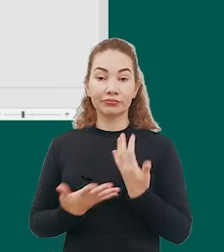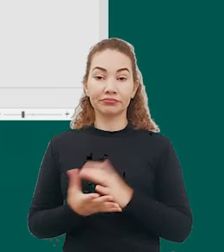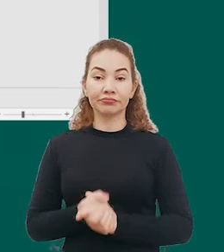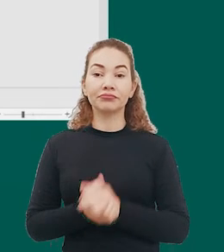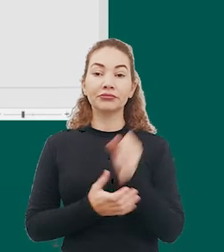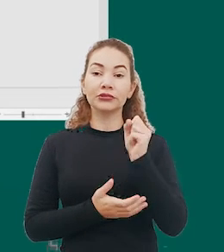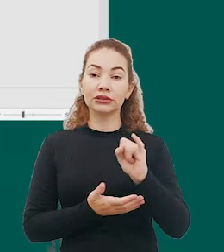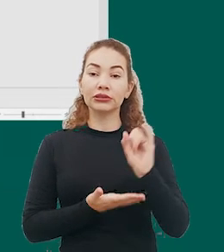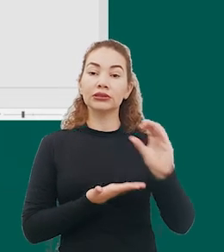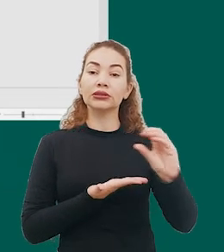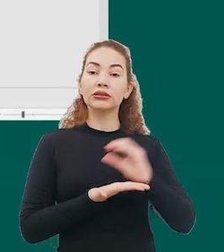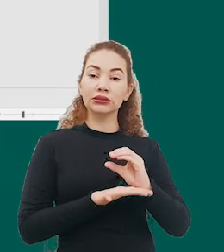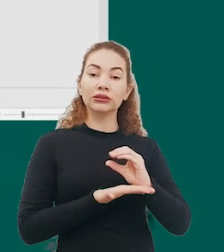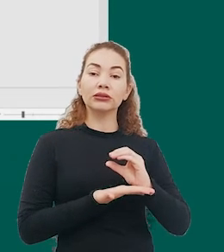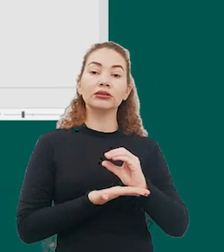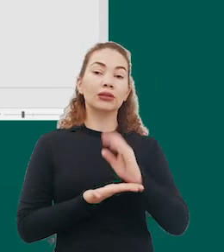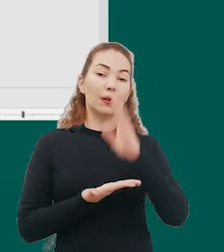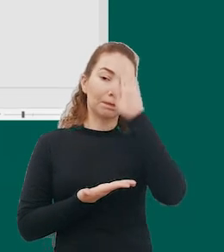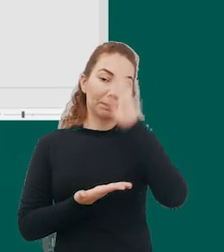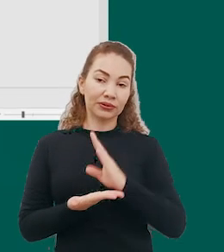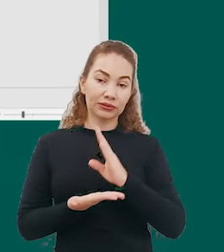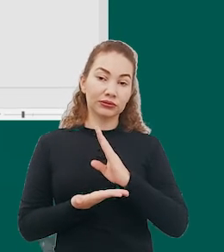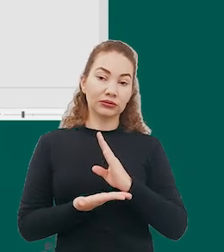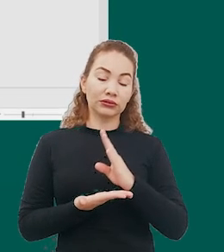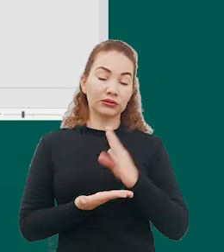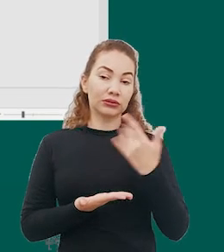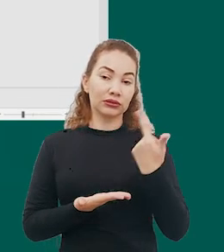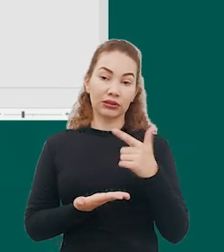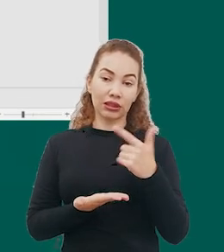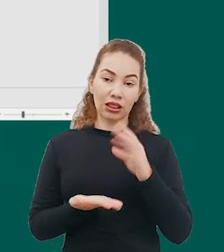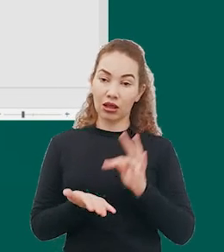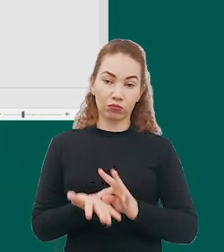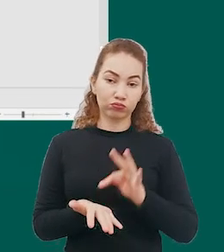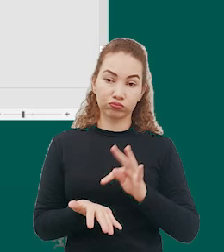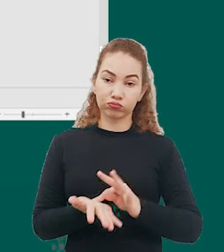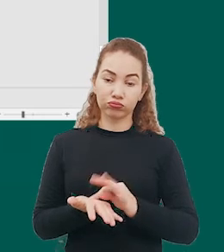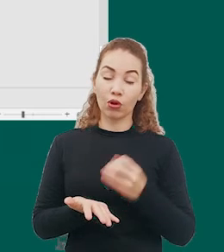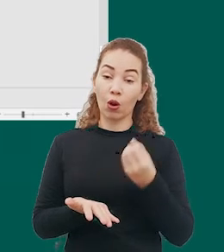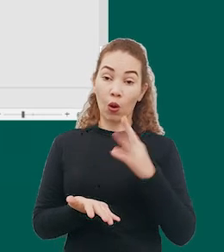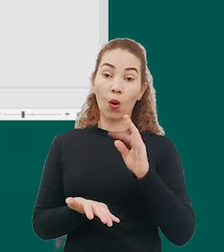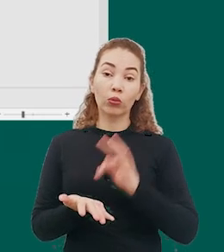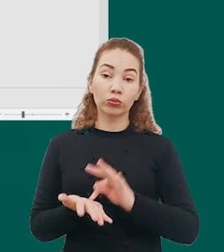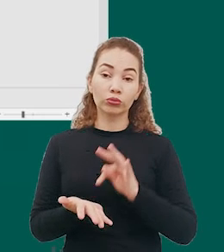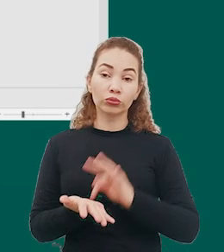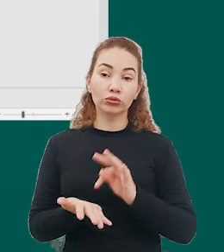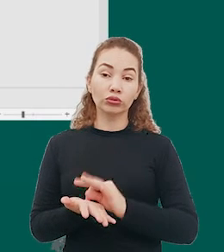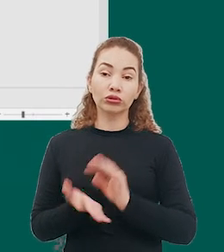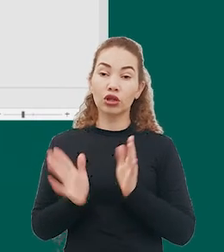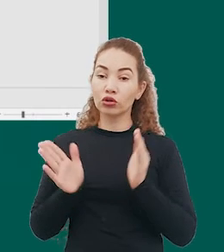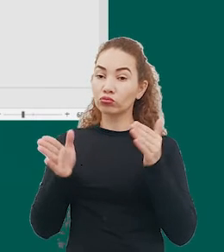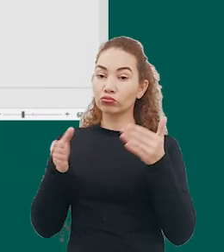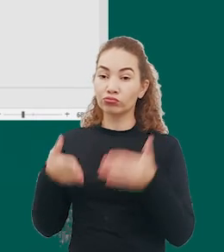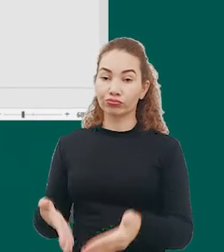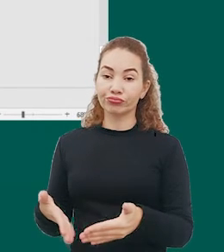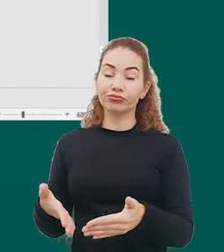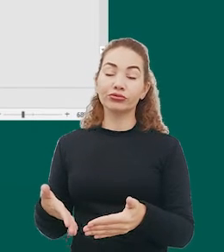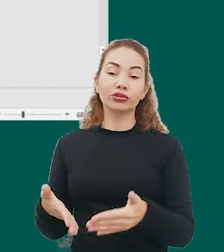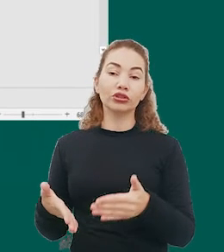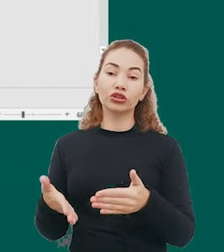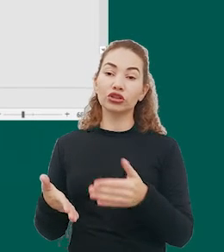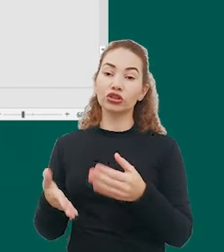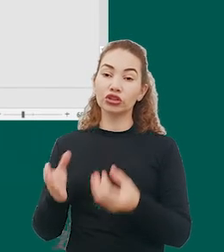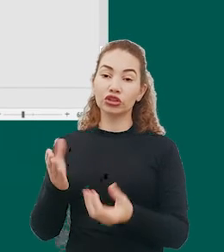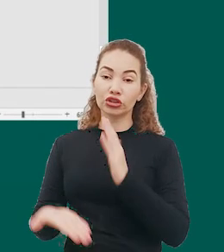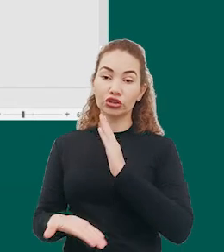se recebeu rendimentos isentos, não tributáveis ou tributados exclusivamente na fonte no